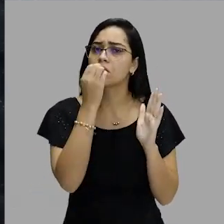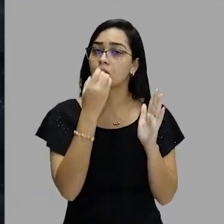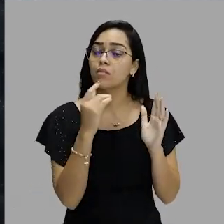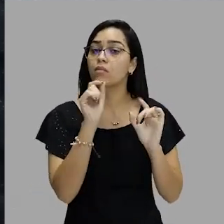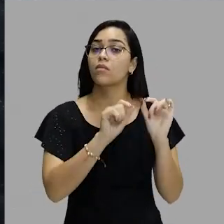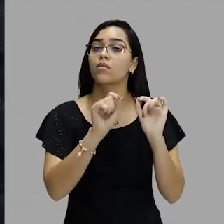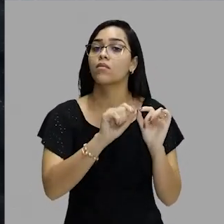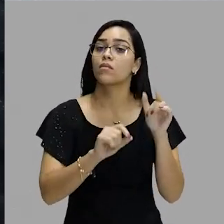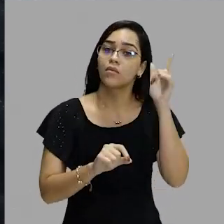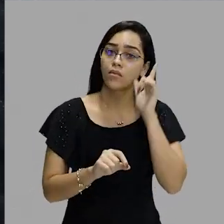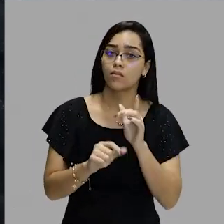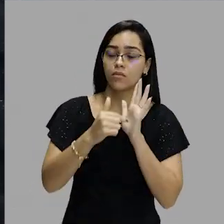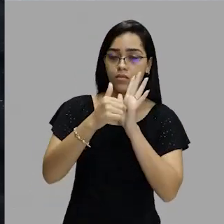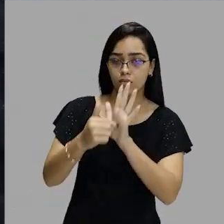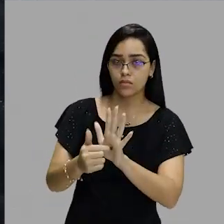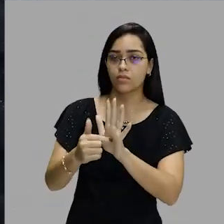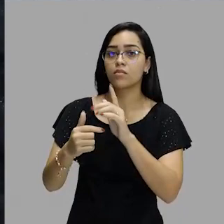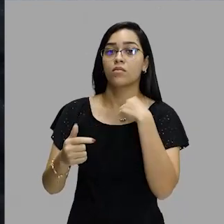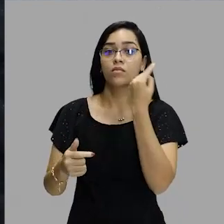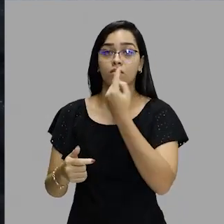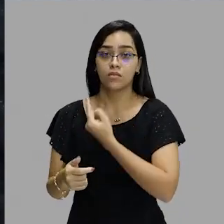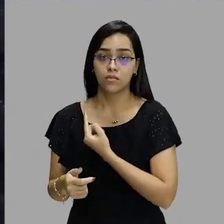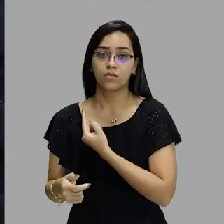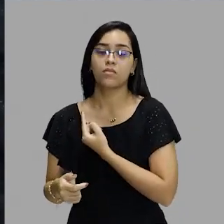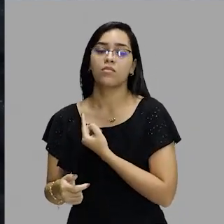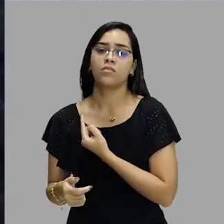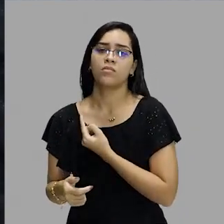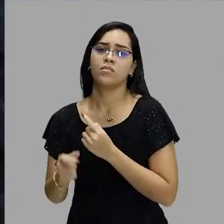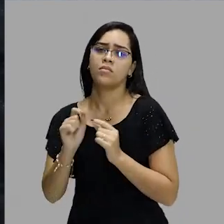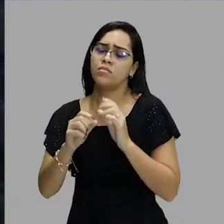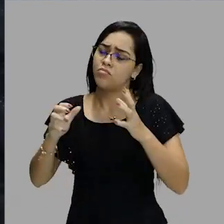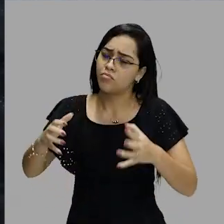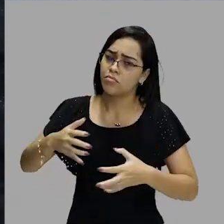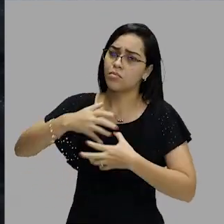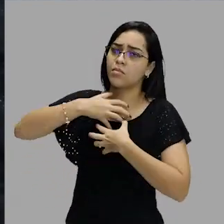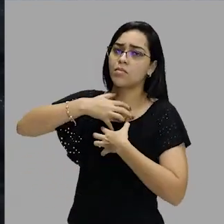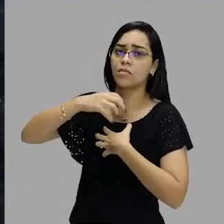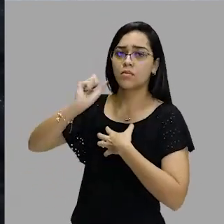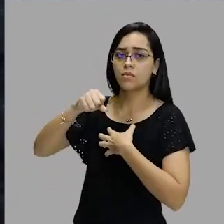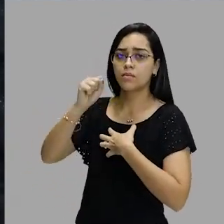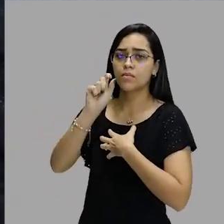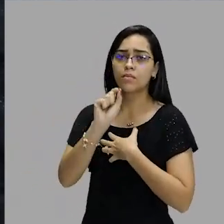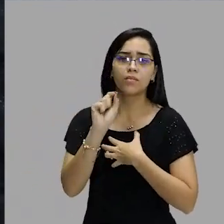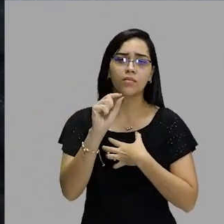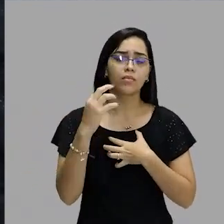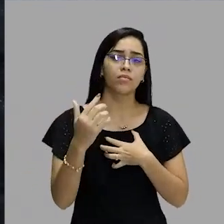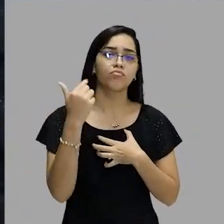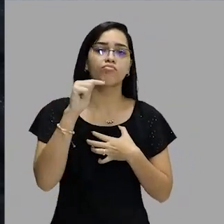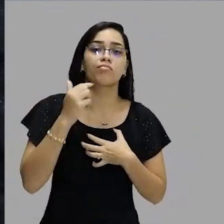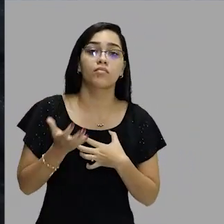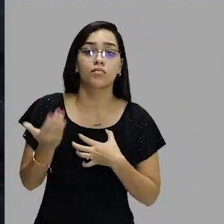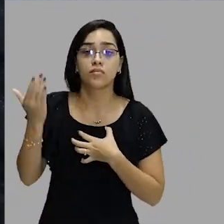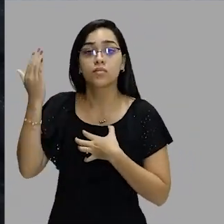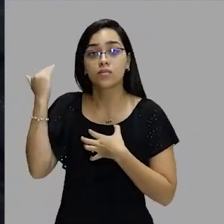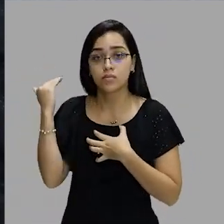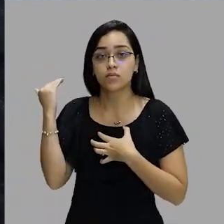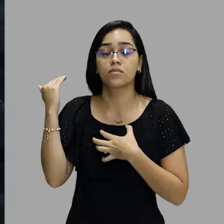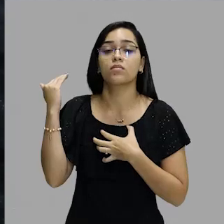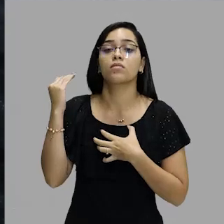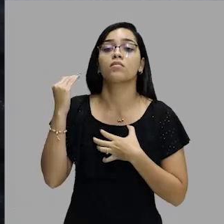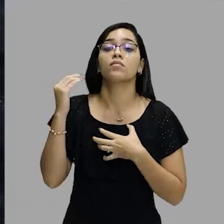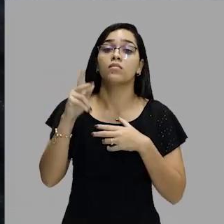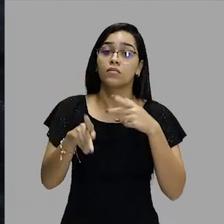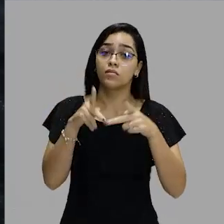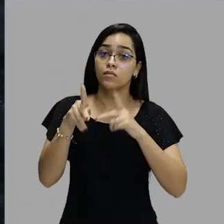ele consegue trazer para nós essa sensibilidade que não existia na época com